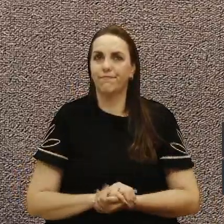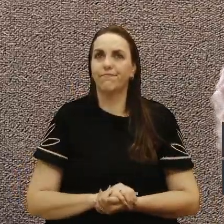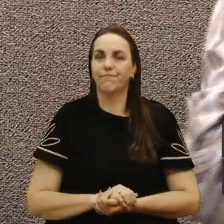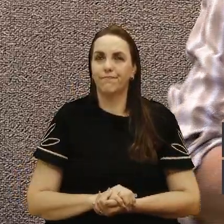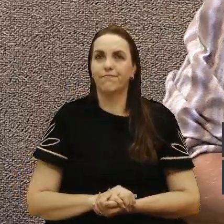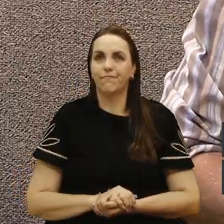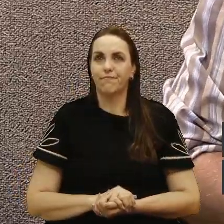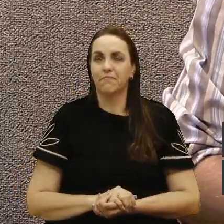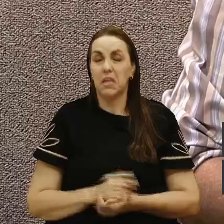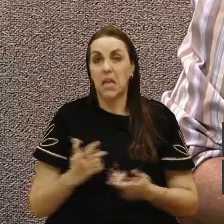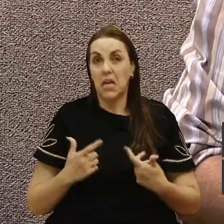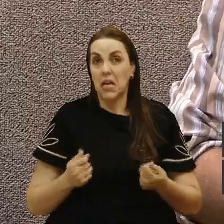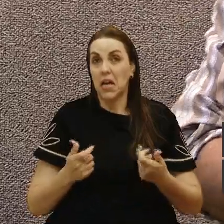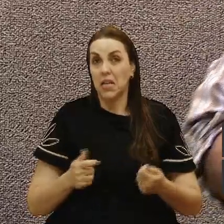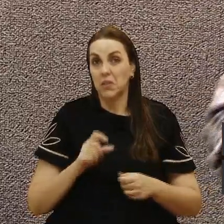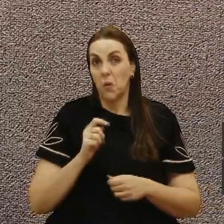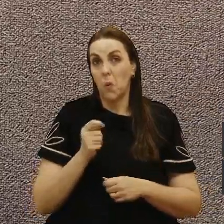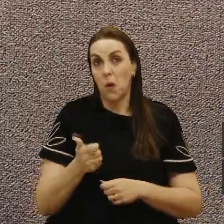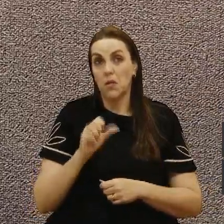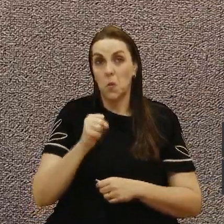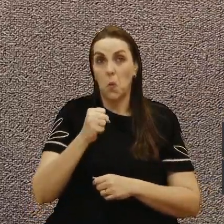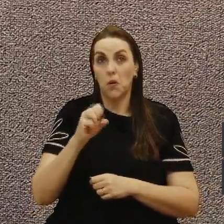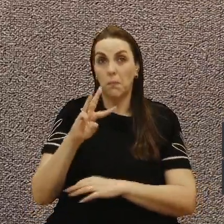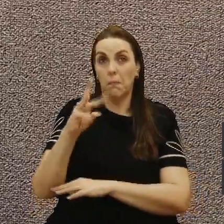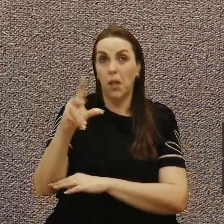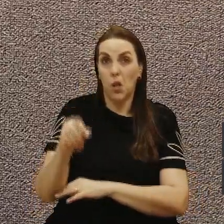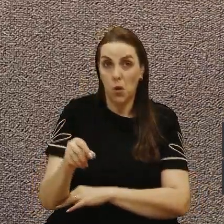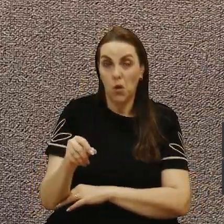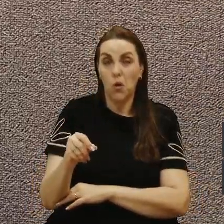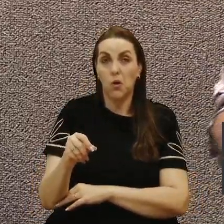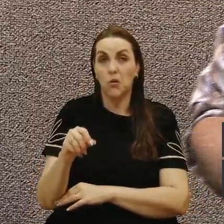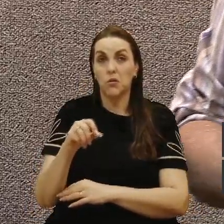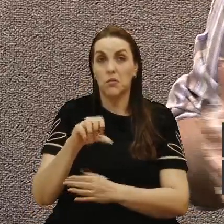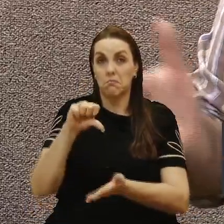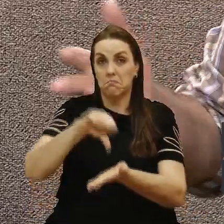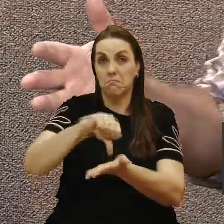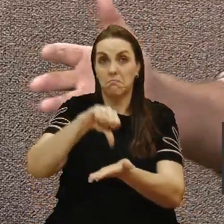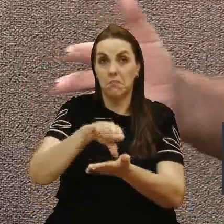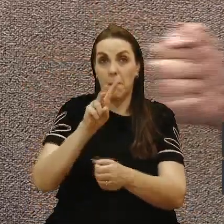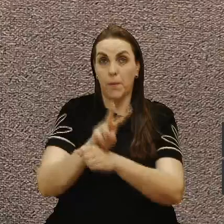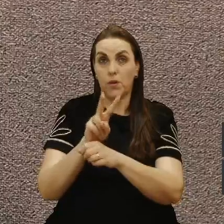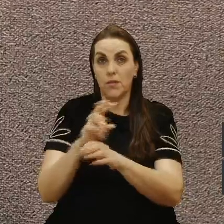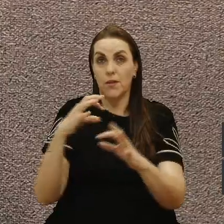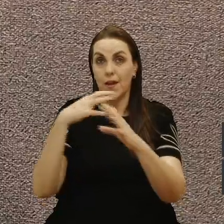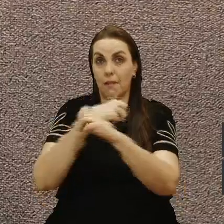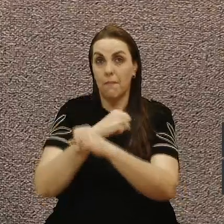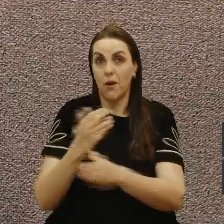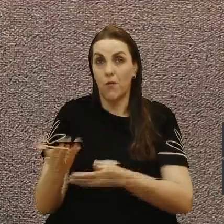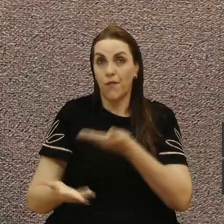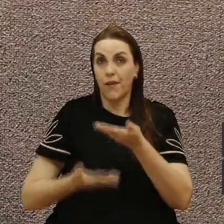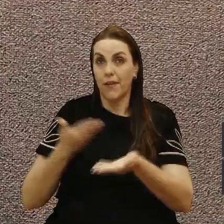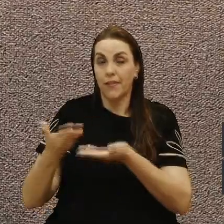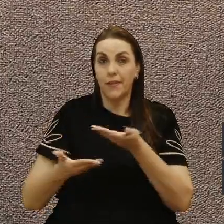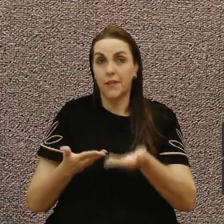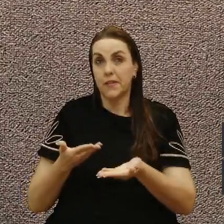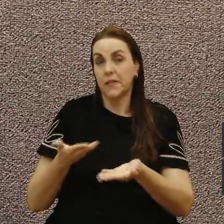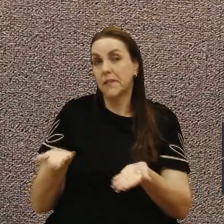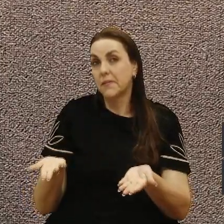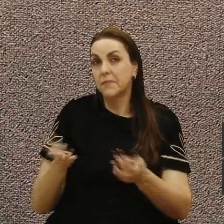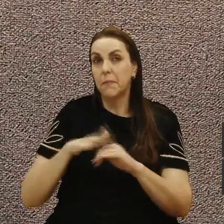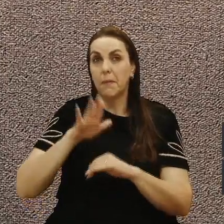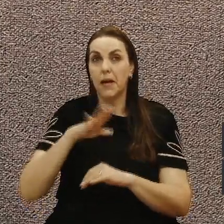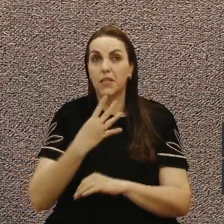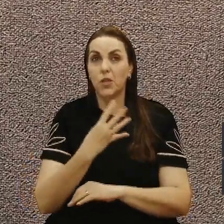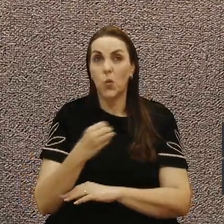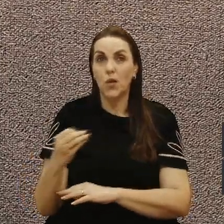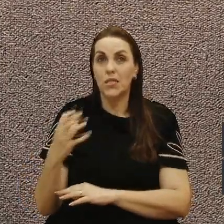Está sendo gasto quase 8 milhões no Centro de Proteção Animal, que vai atender mais de